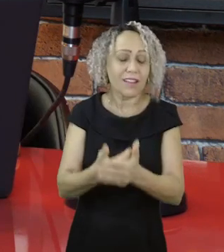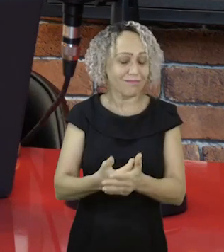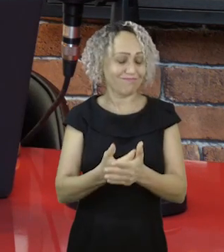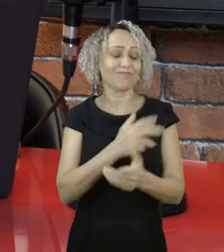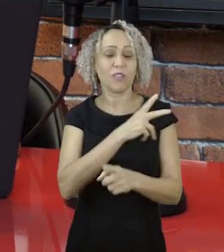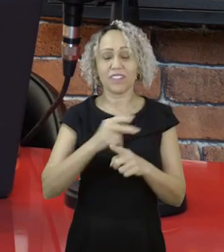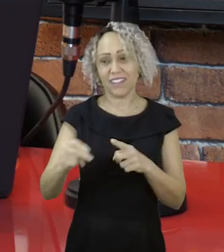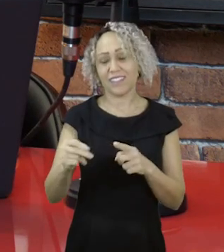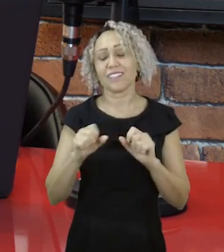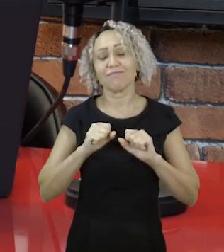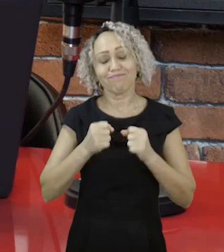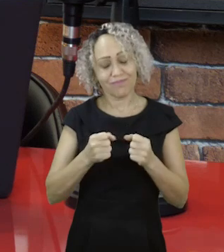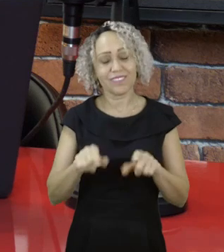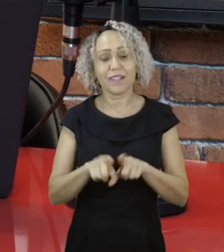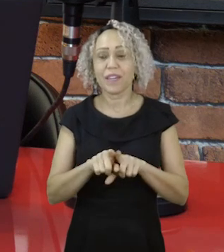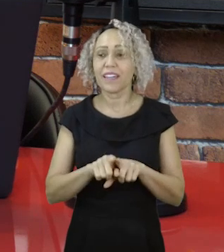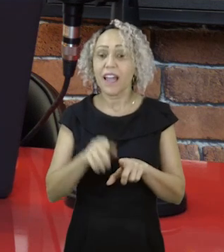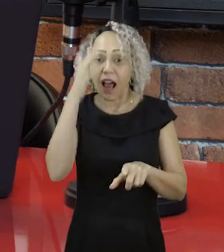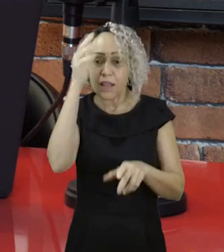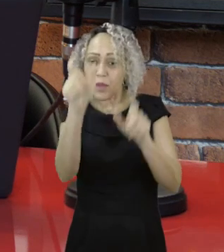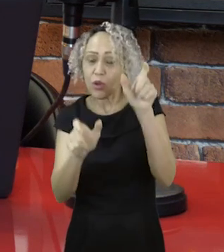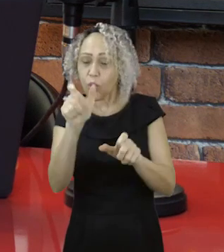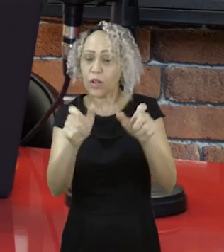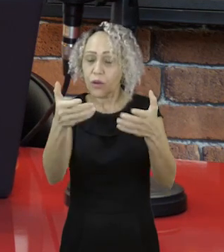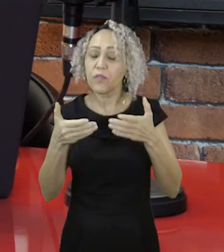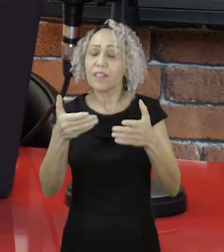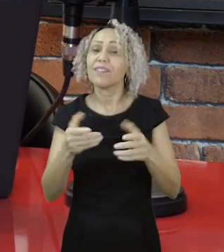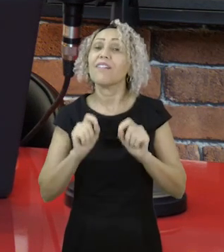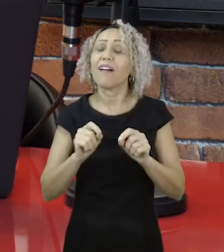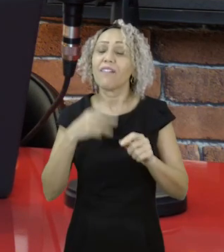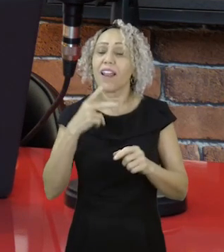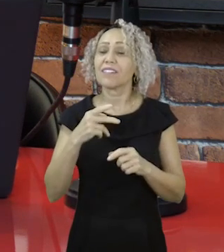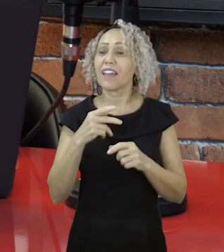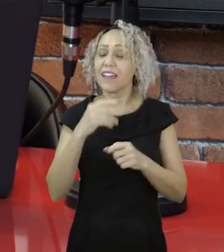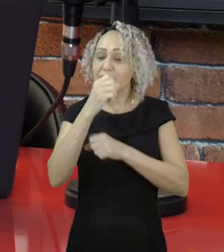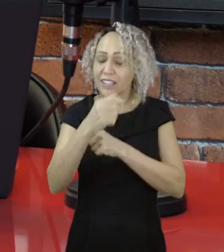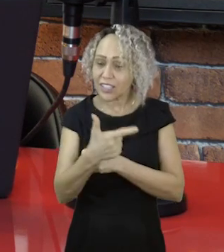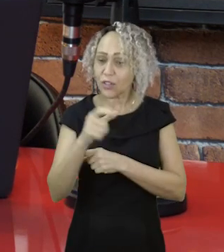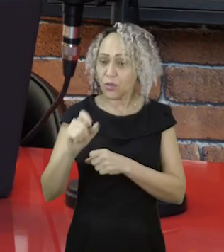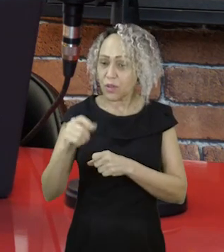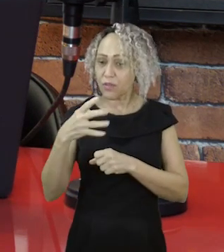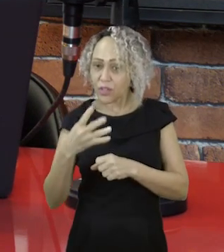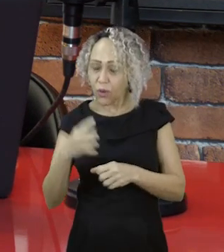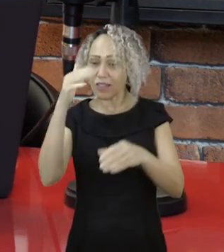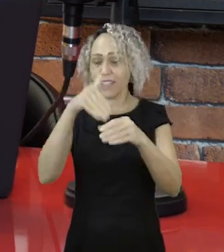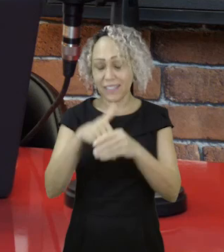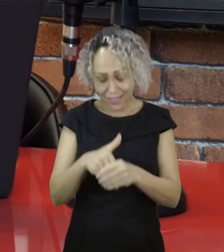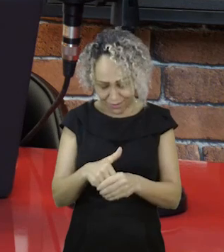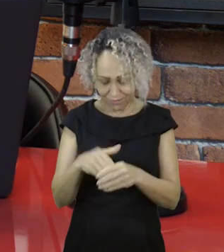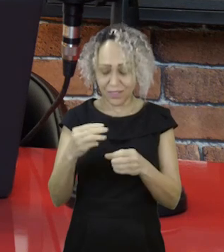muitas lutas e conquistas. Os convidados têm aproveitado para fazer um aquecimento para as eleições municipais de 2024.